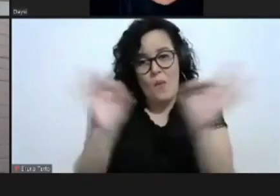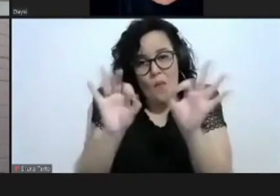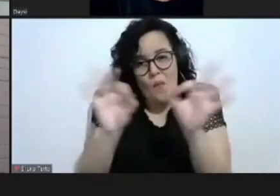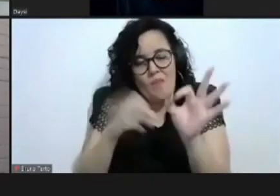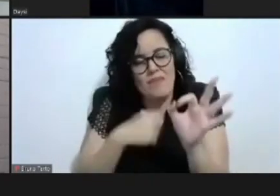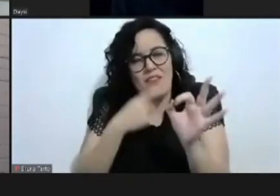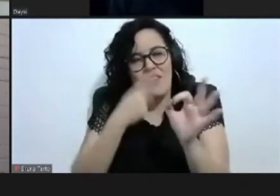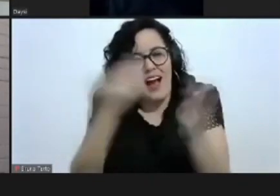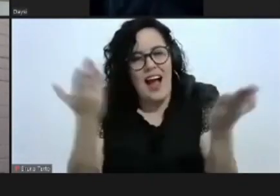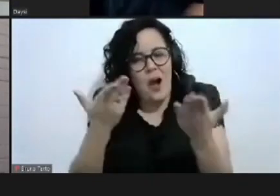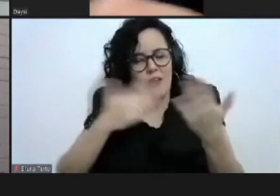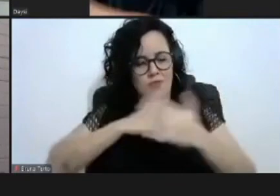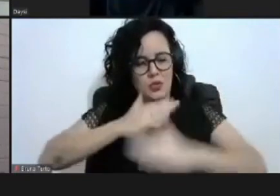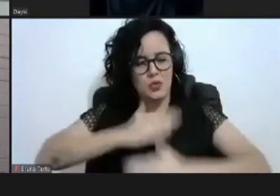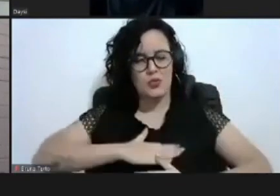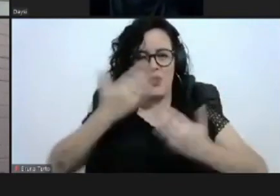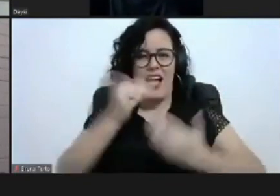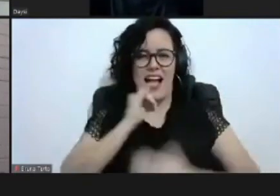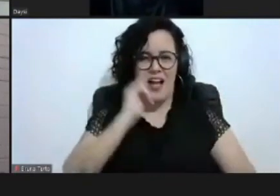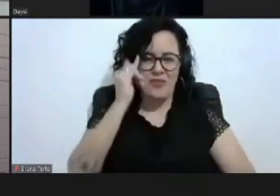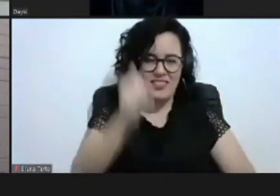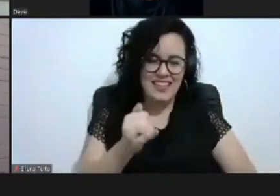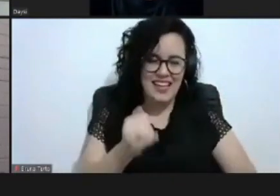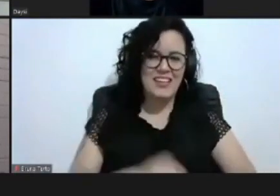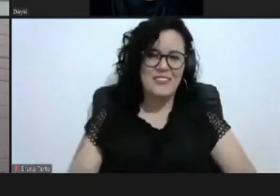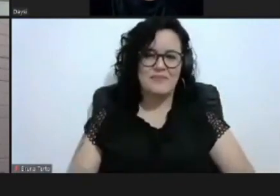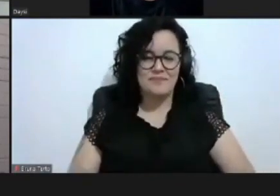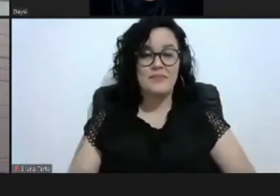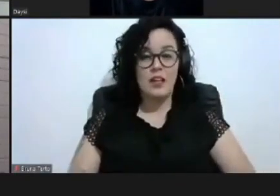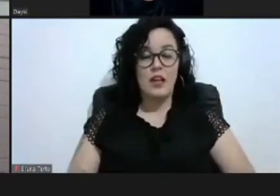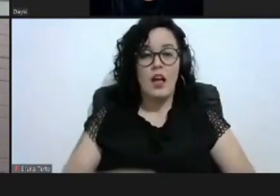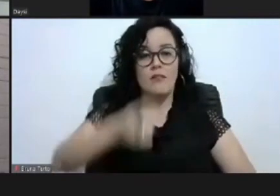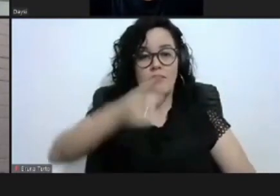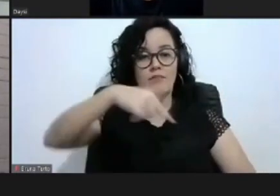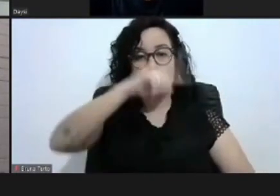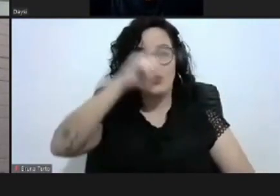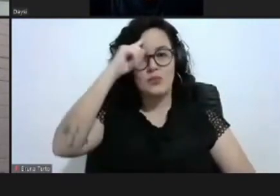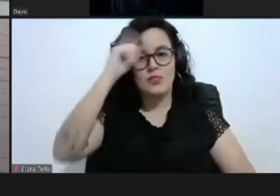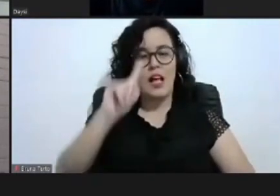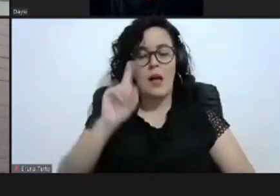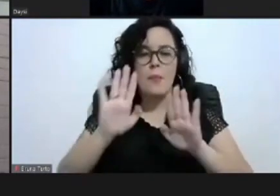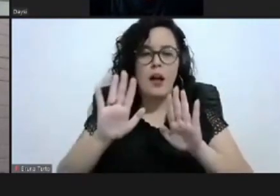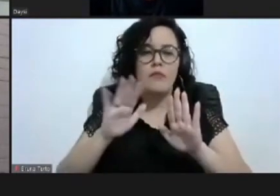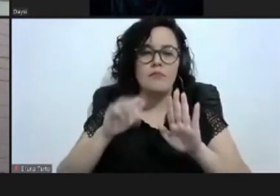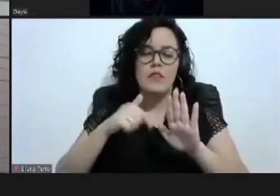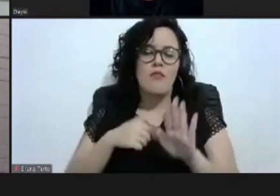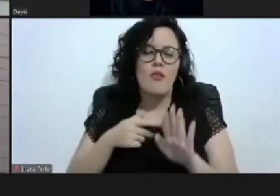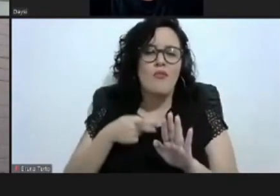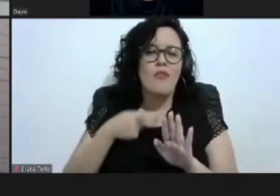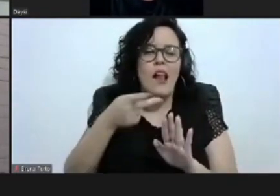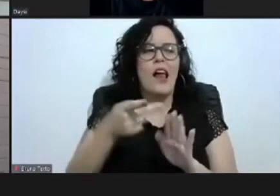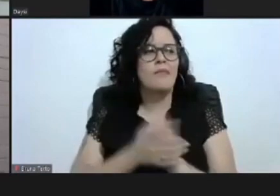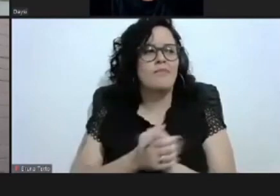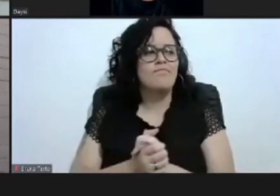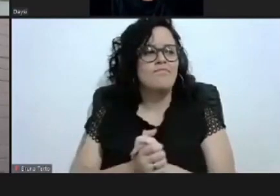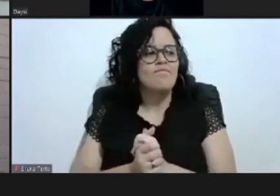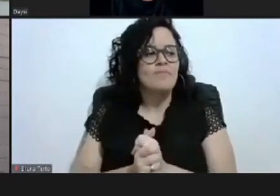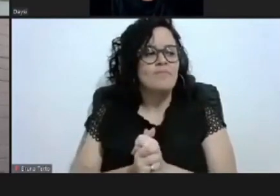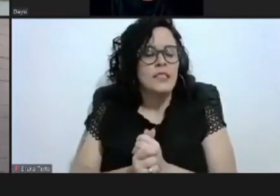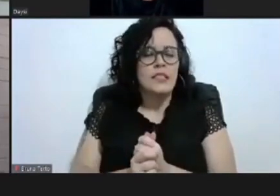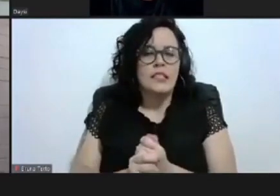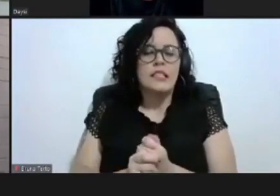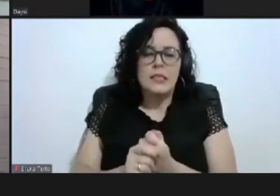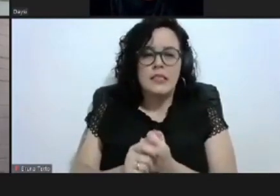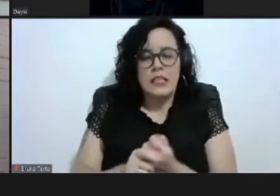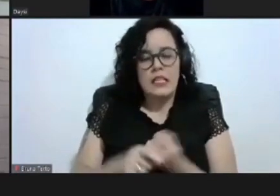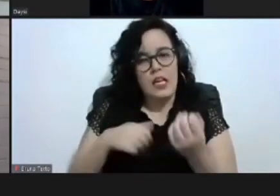ninguém. O colegiado que pensa o Simpro Cultura não sabe que eu vou fazer isso. Mas eu vou dar uma quebrada no protocolo, para